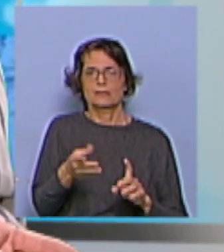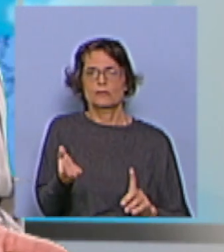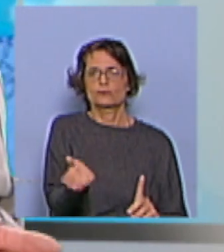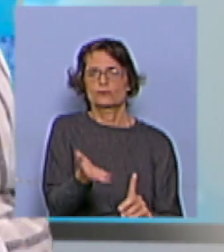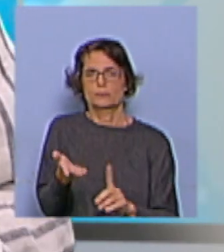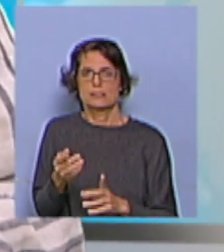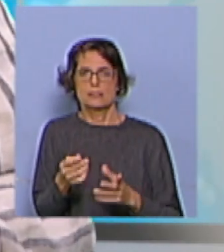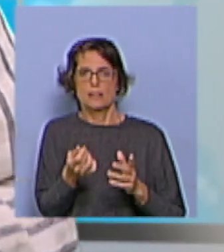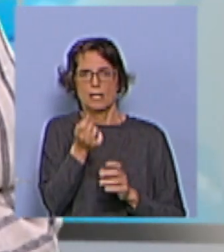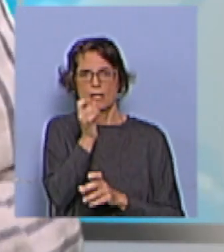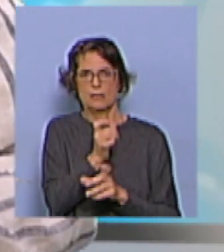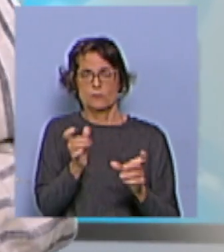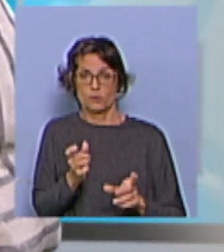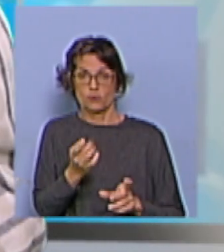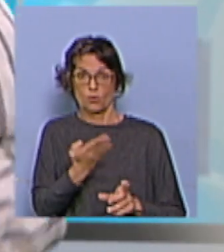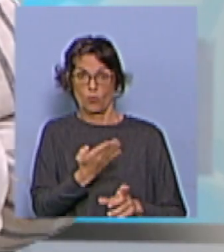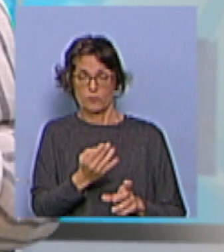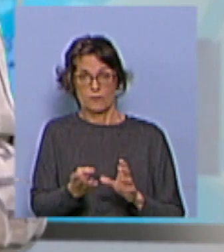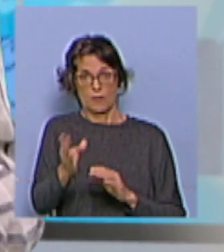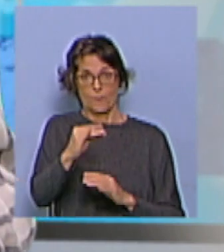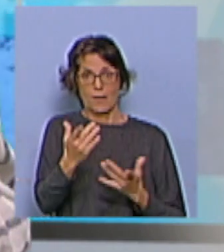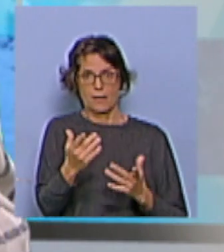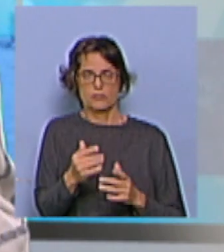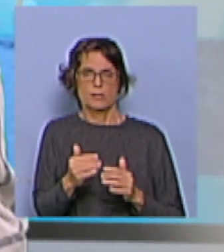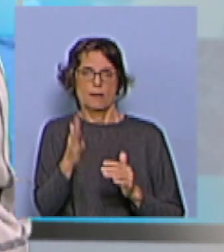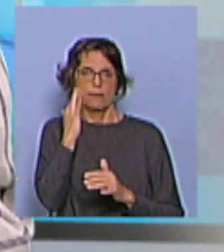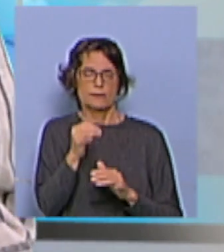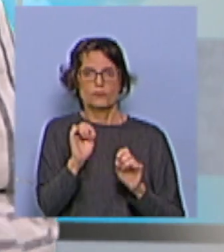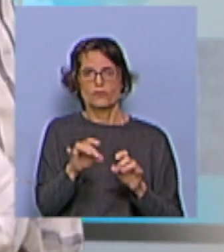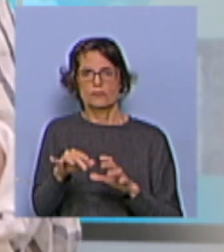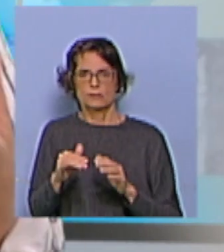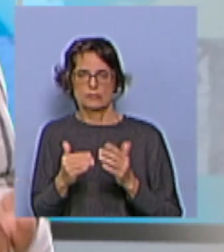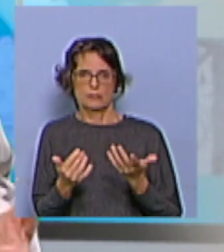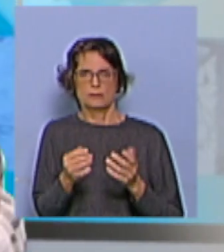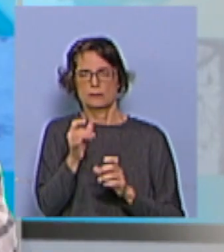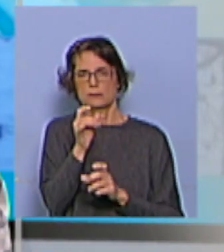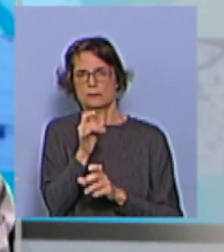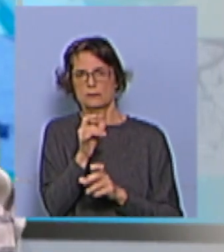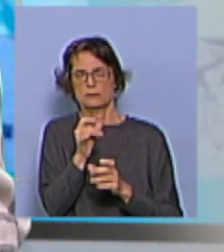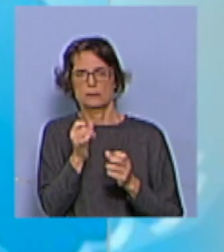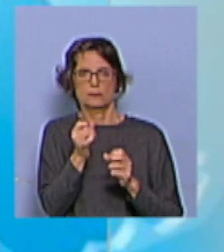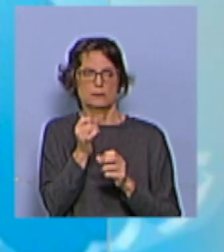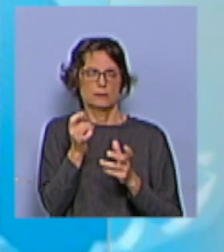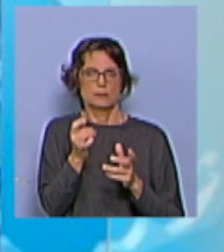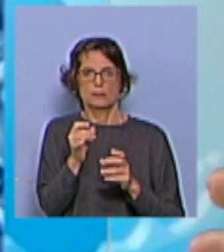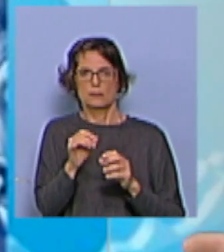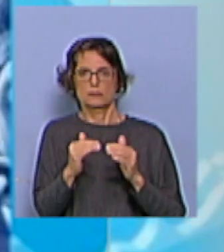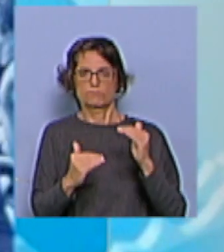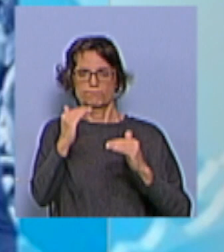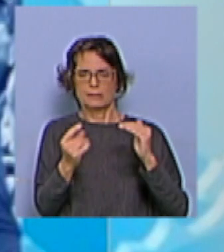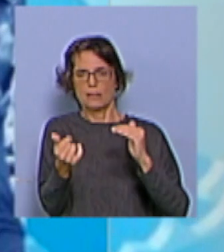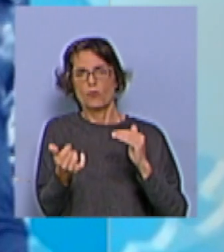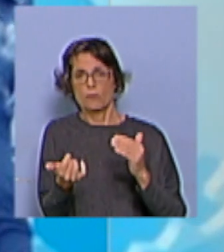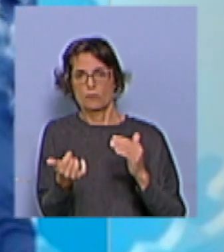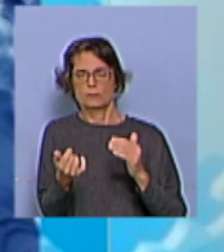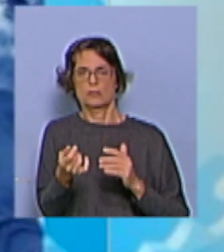beneficiando no fundo aqueles que já são mais ricos e podem suportar as suas companhias aéreas ou ir em ajuda